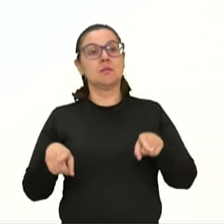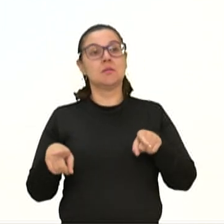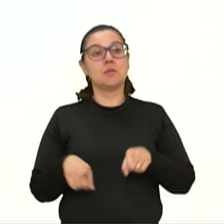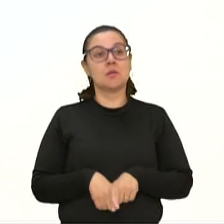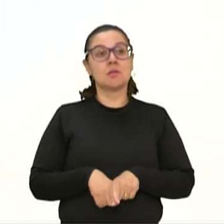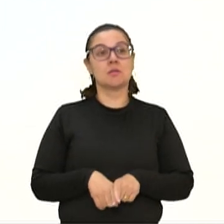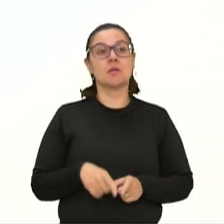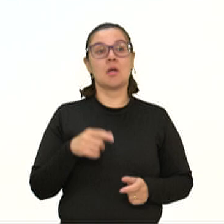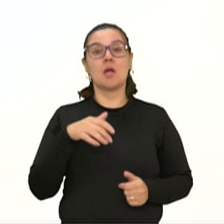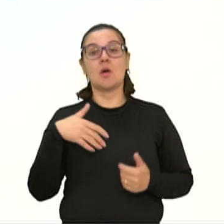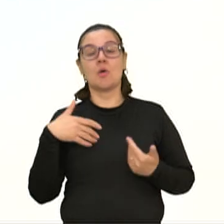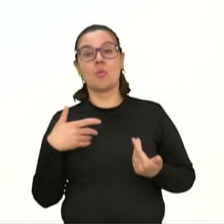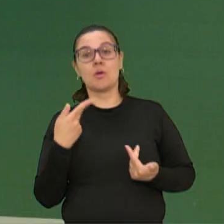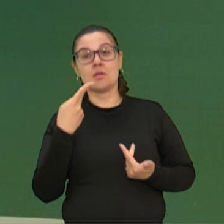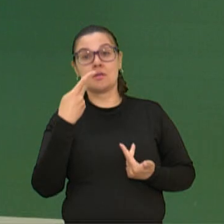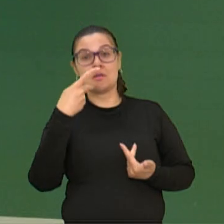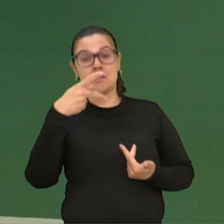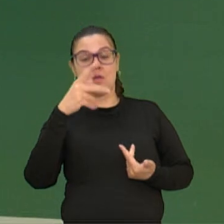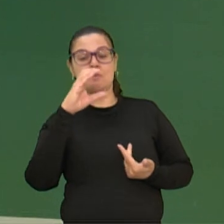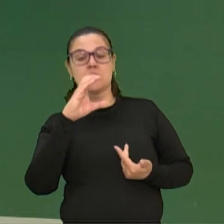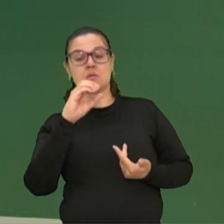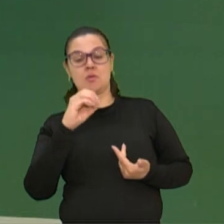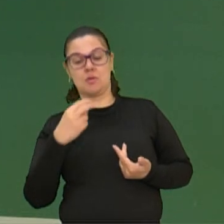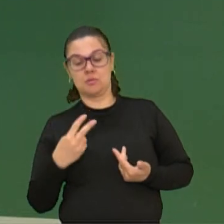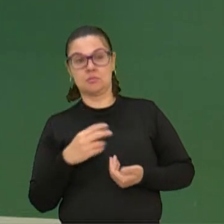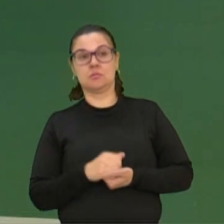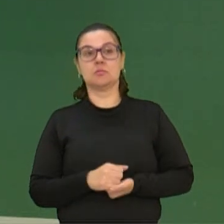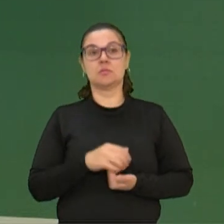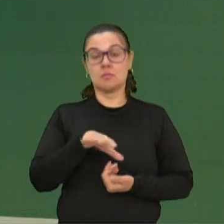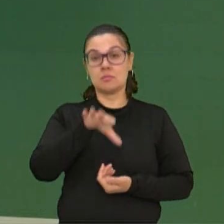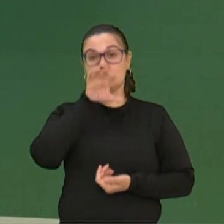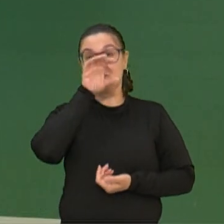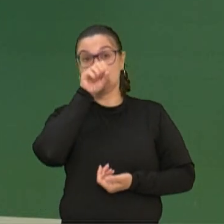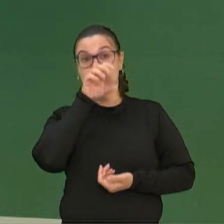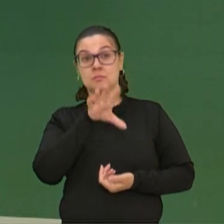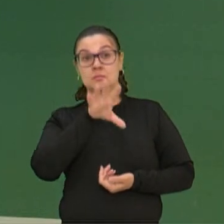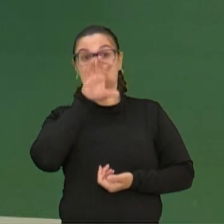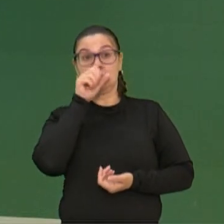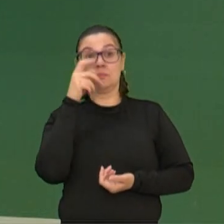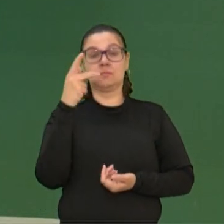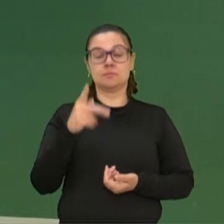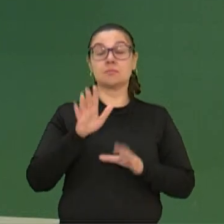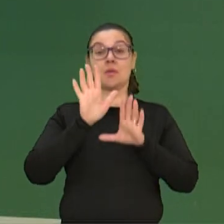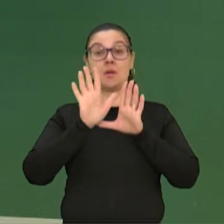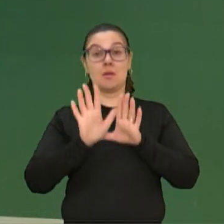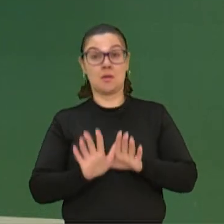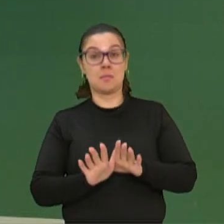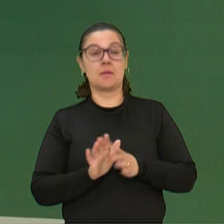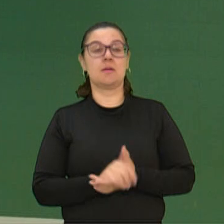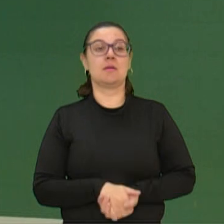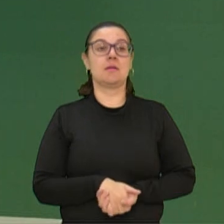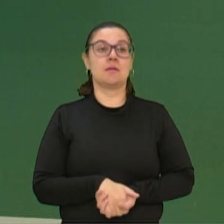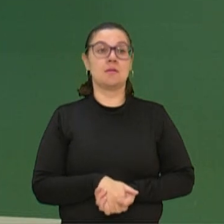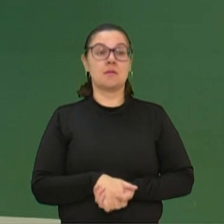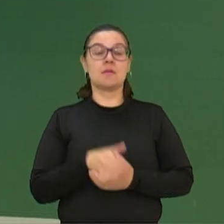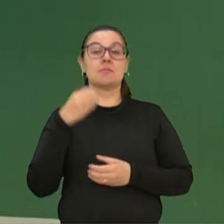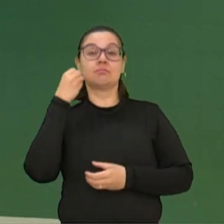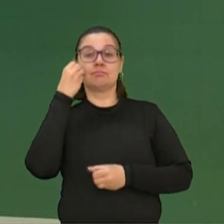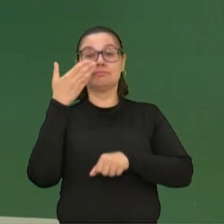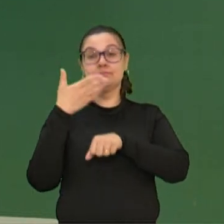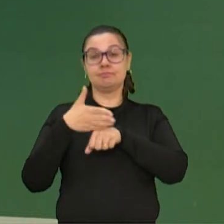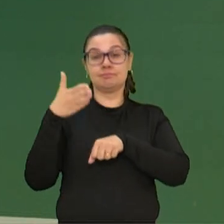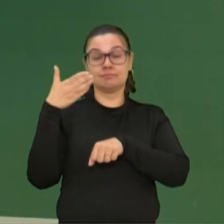o VO2, que é a quantidade de oxigênio. Então, é bem interessante, mas é um teste